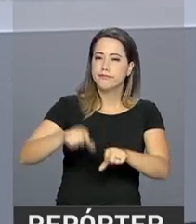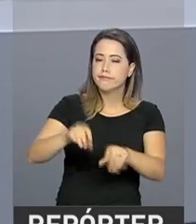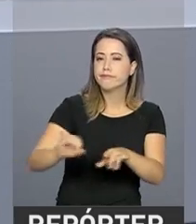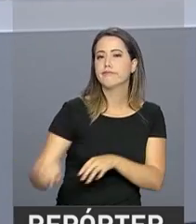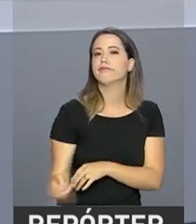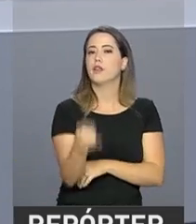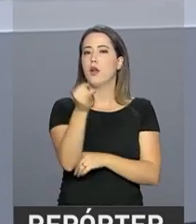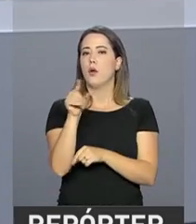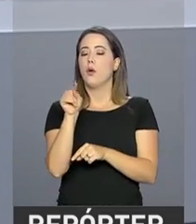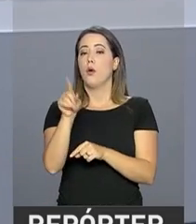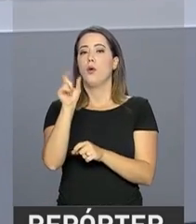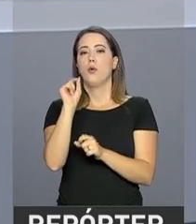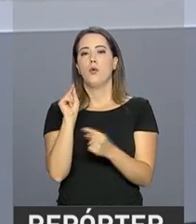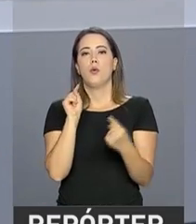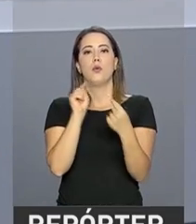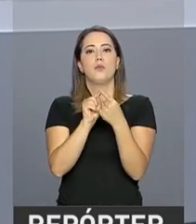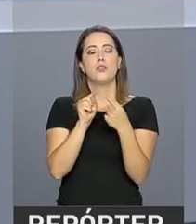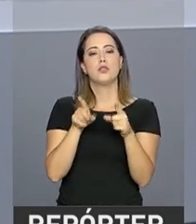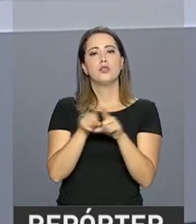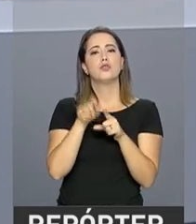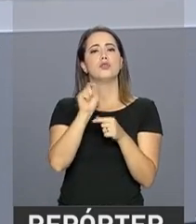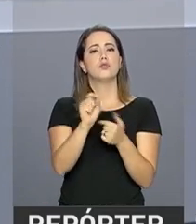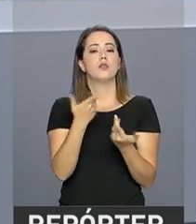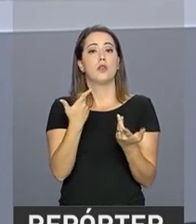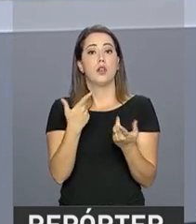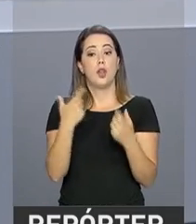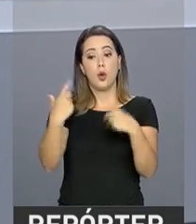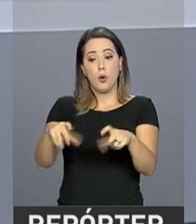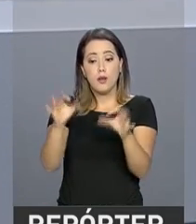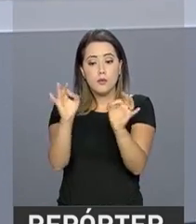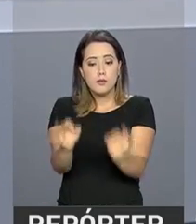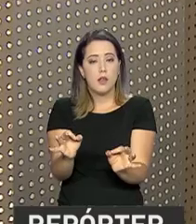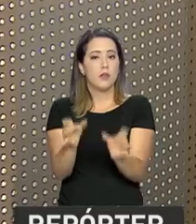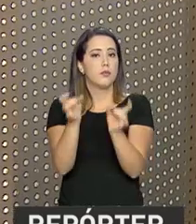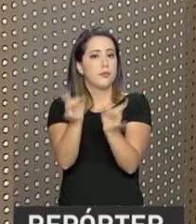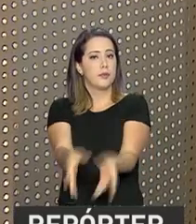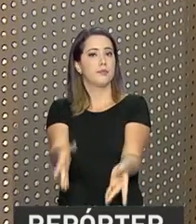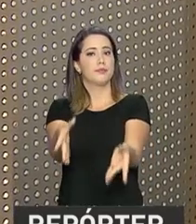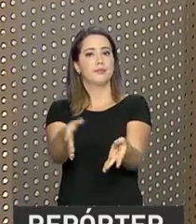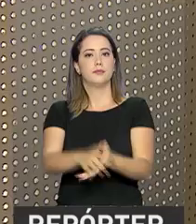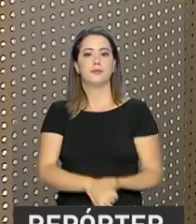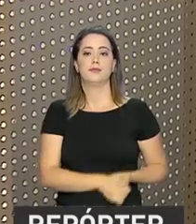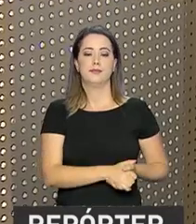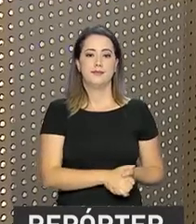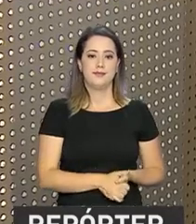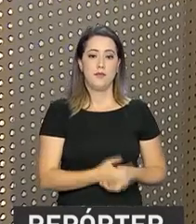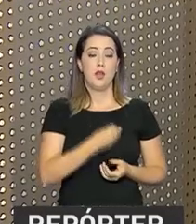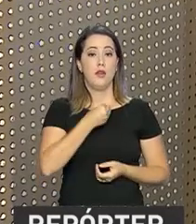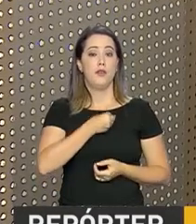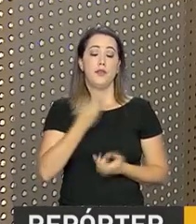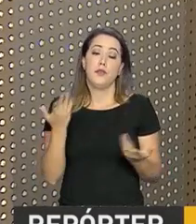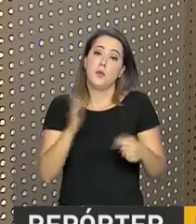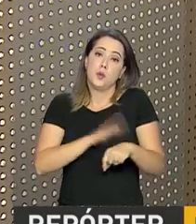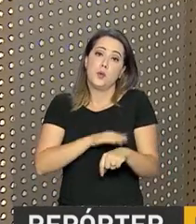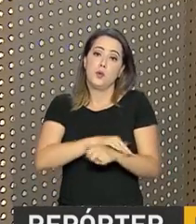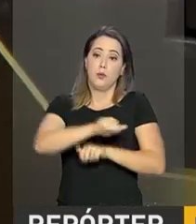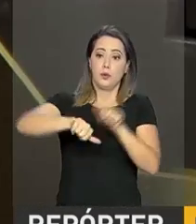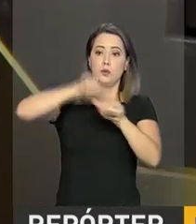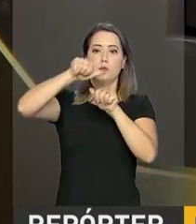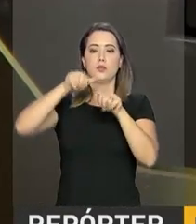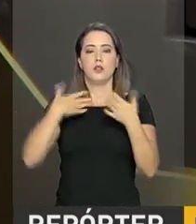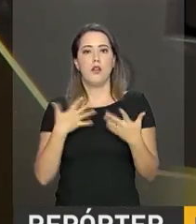a população a descartar esse tipo de lixo no lugar correto vivemos em um tempo de transição